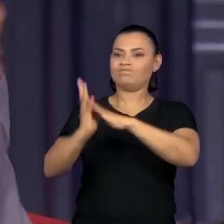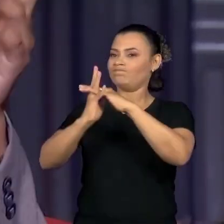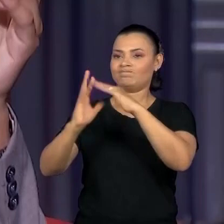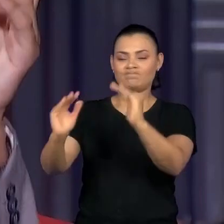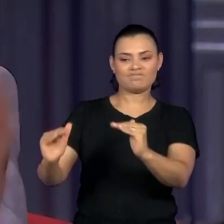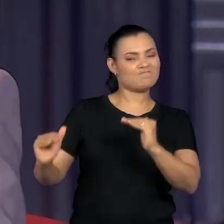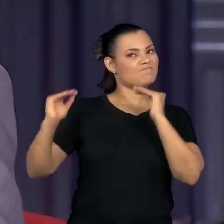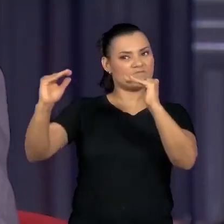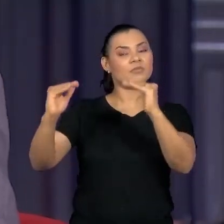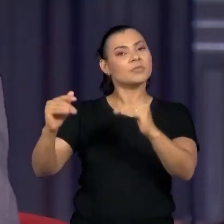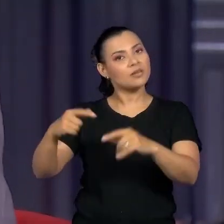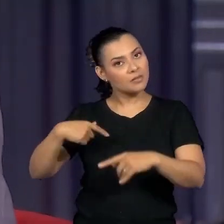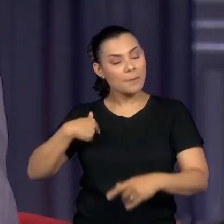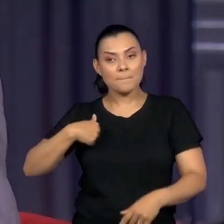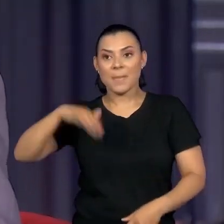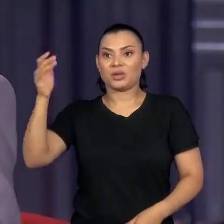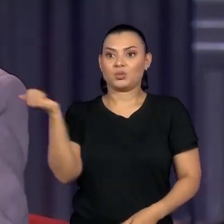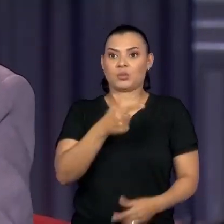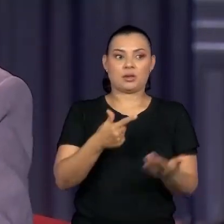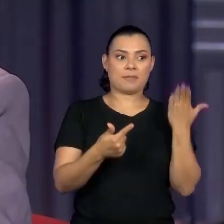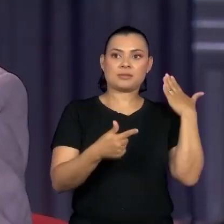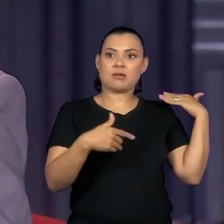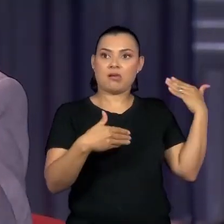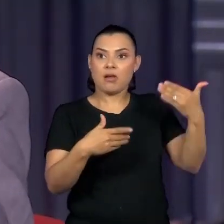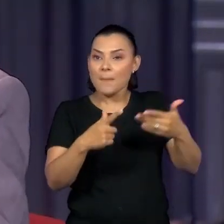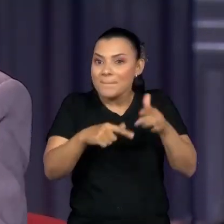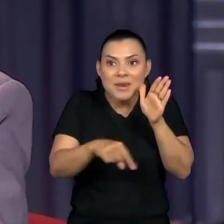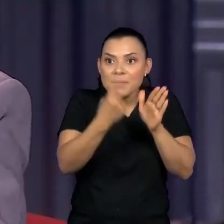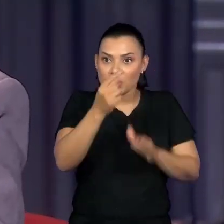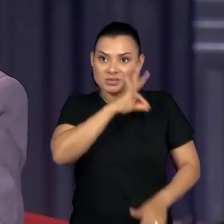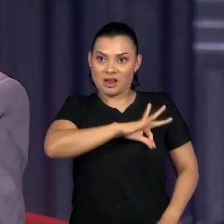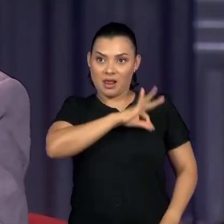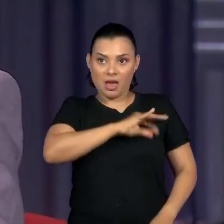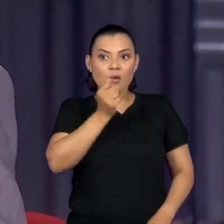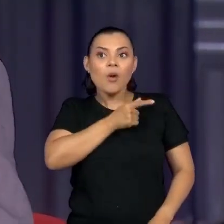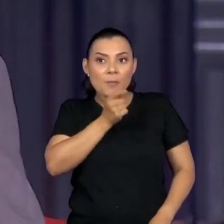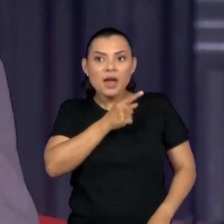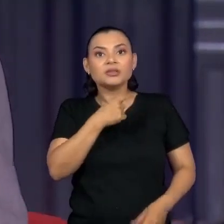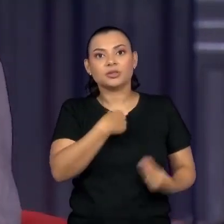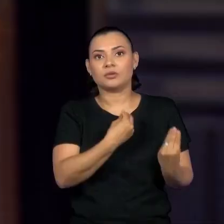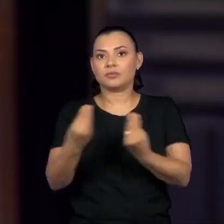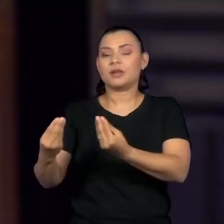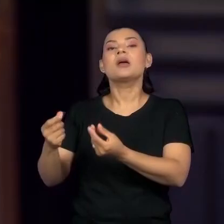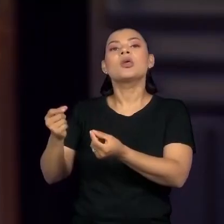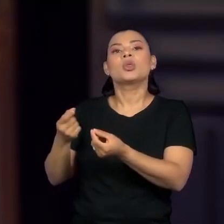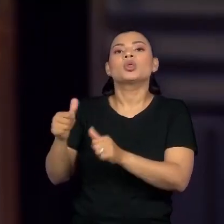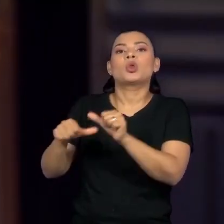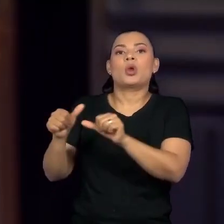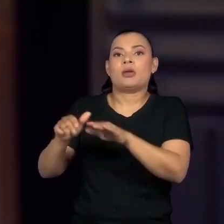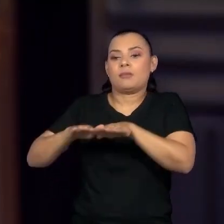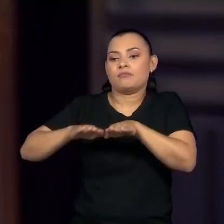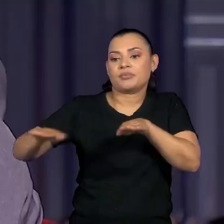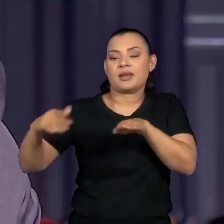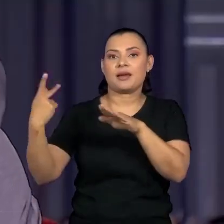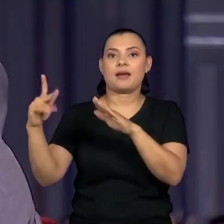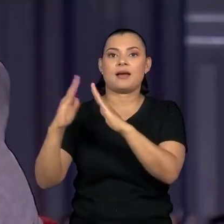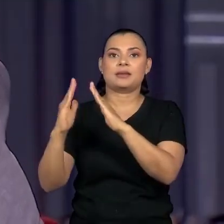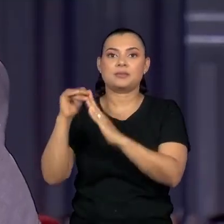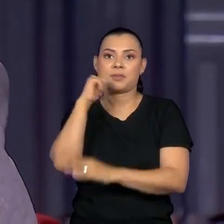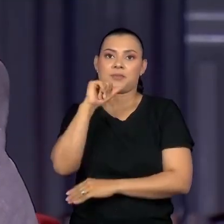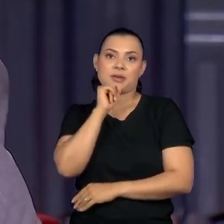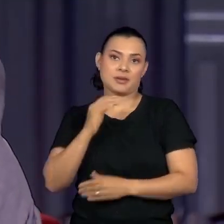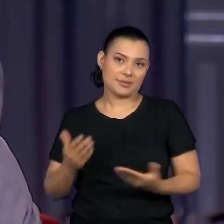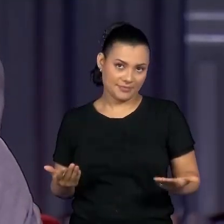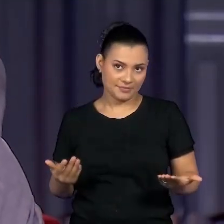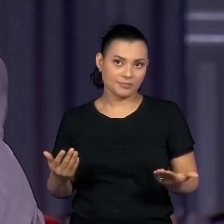mais do que eu já fiz hoje. Primeiro cachê, inclusive, que eu fiz com a comédia, eu troquei o piso lá de casa, da casa dela, né? Tinha um